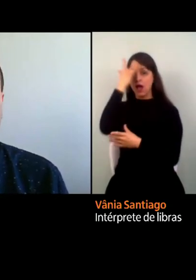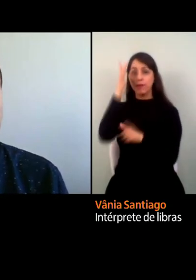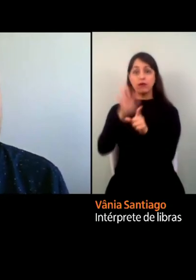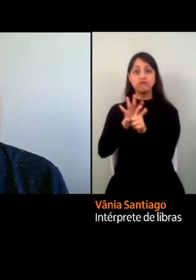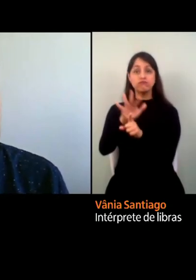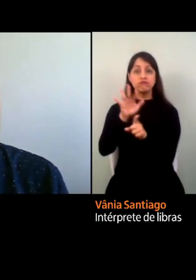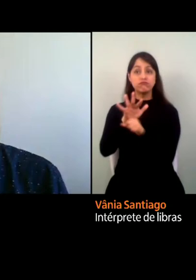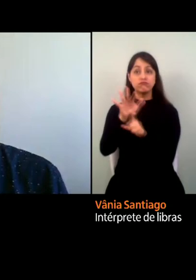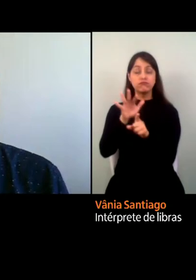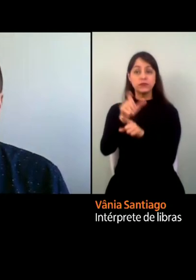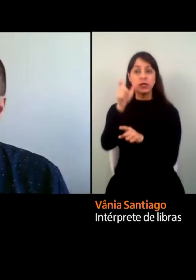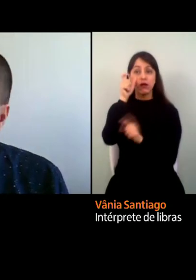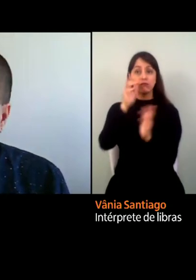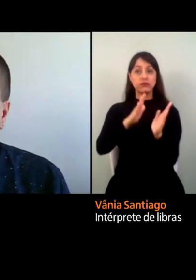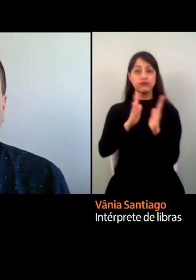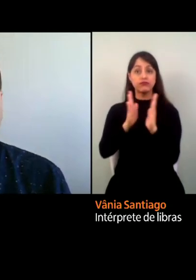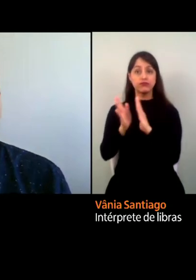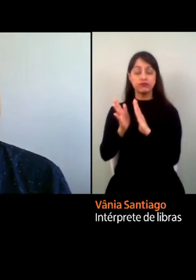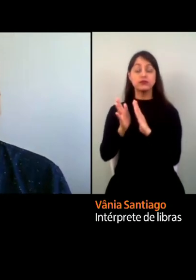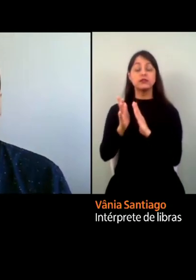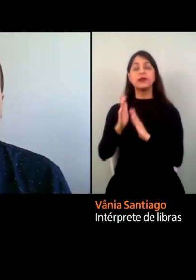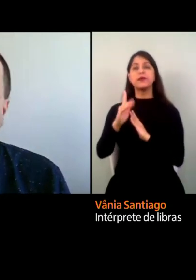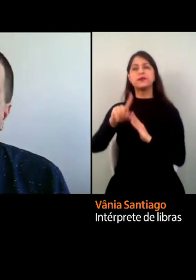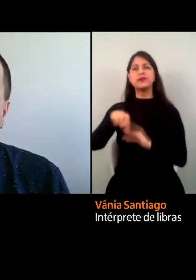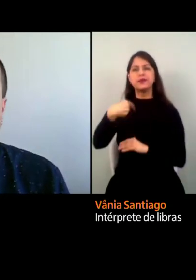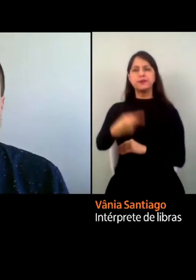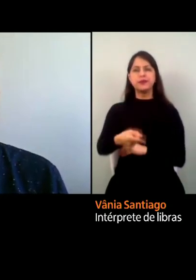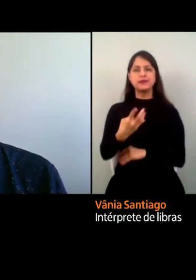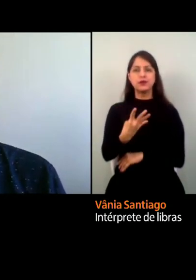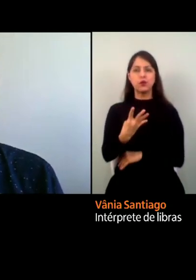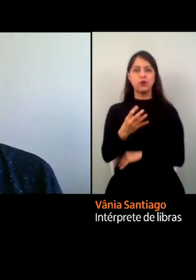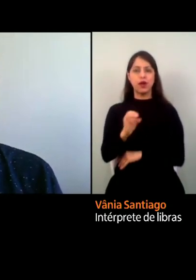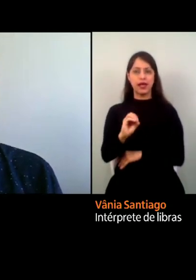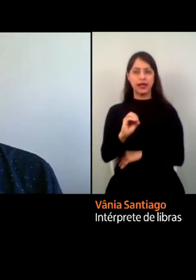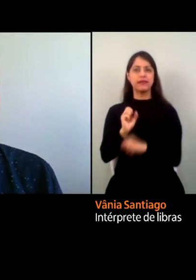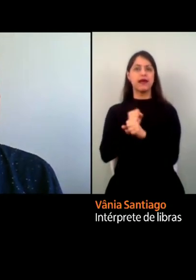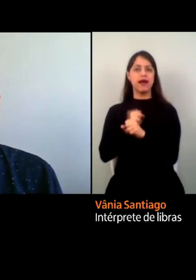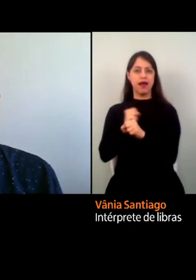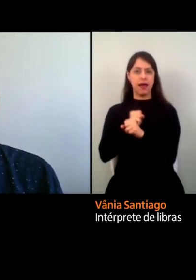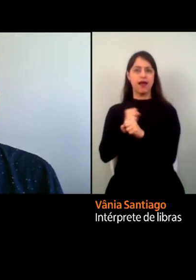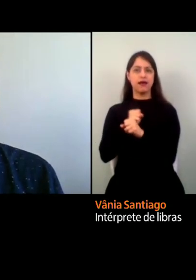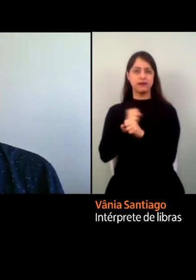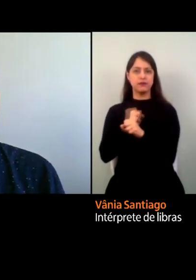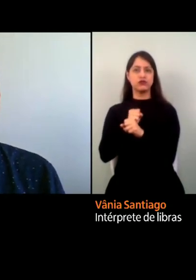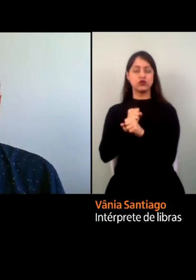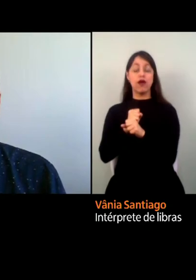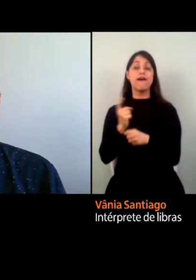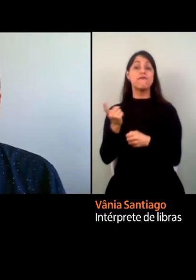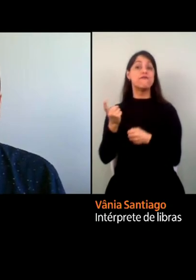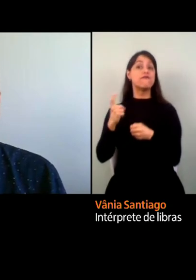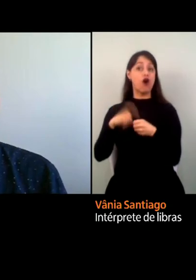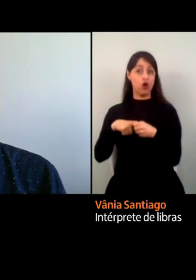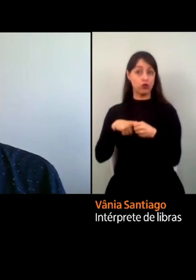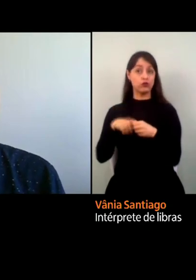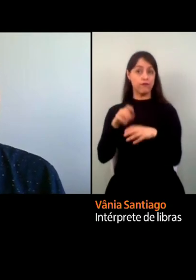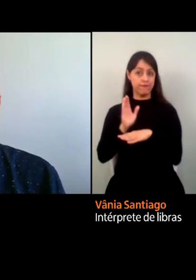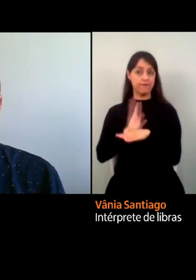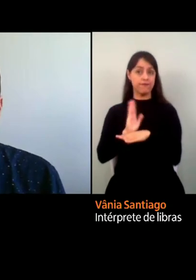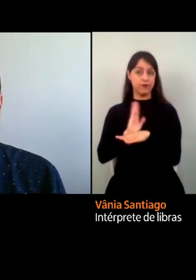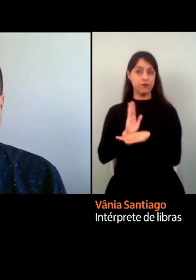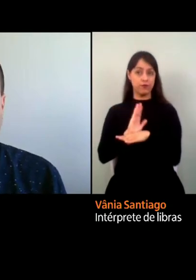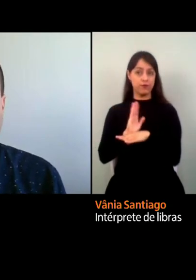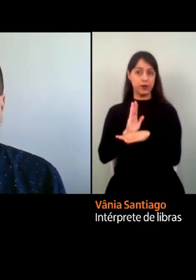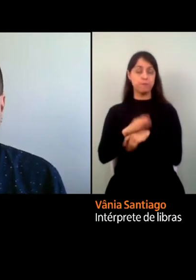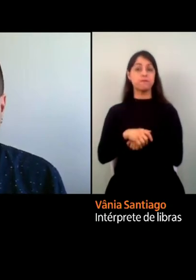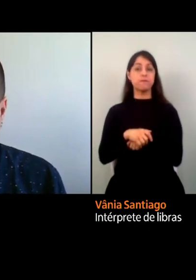depois ele voltaria literalmente em variações com o filme Retorno à Cena do